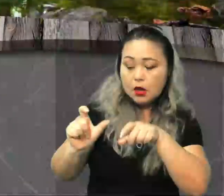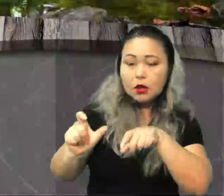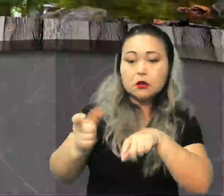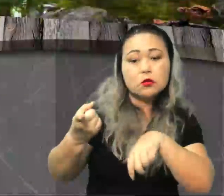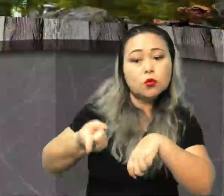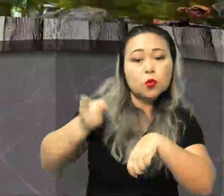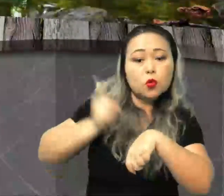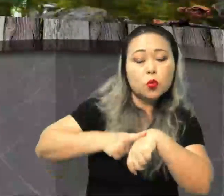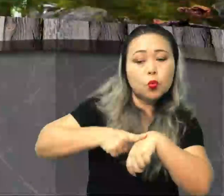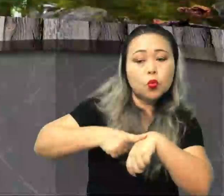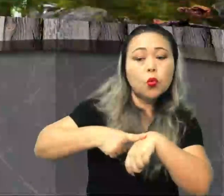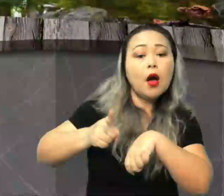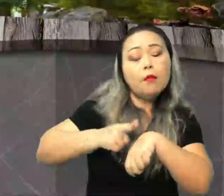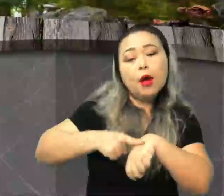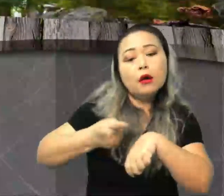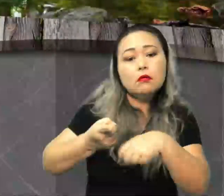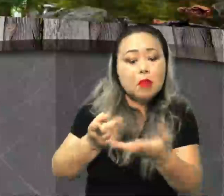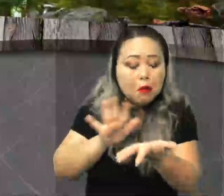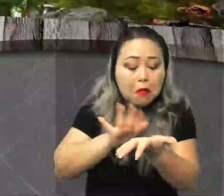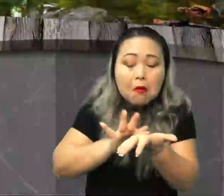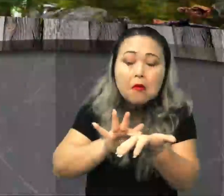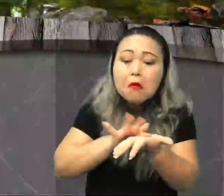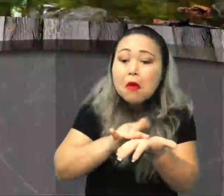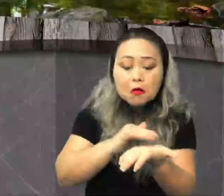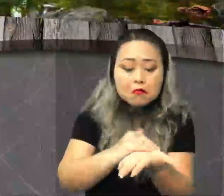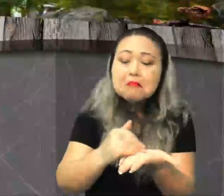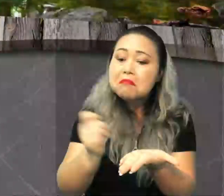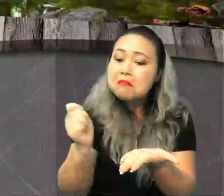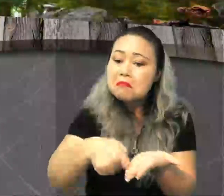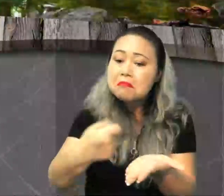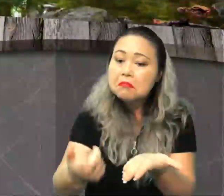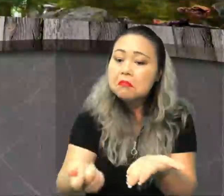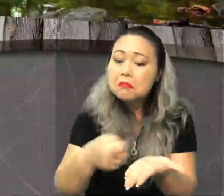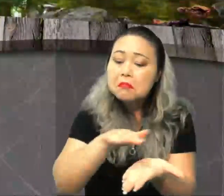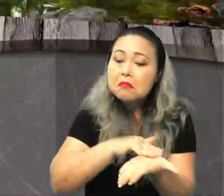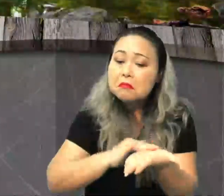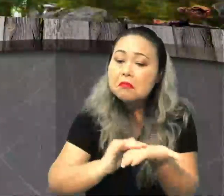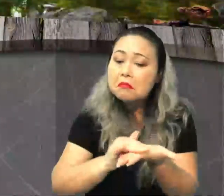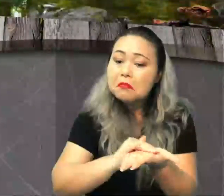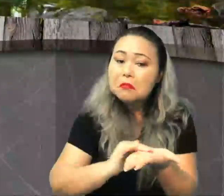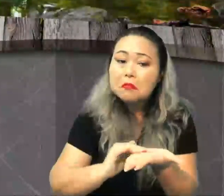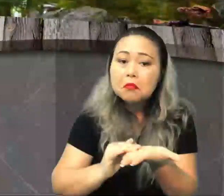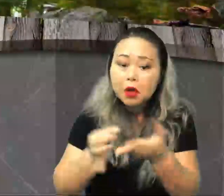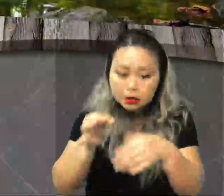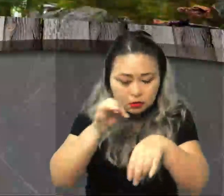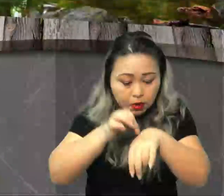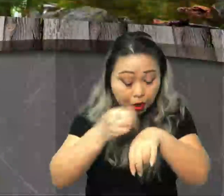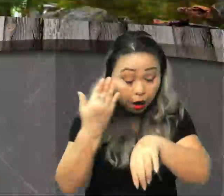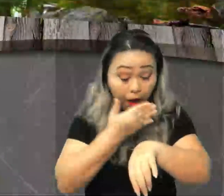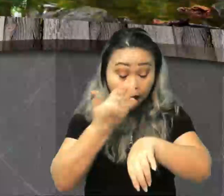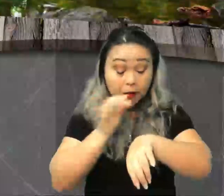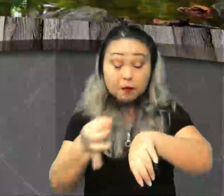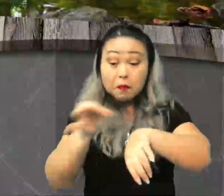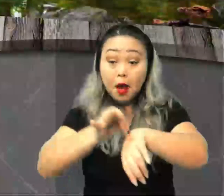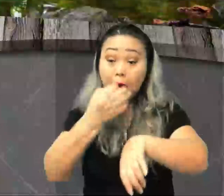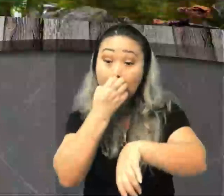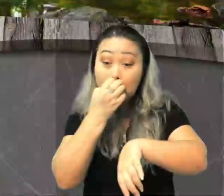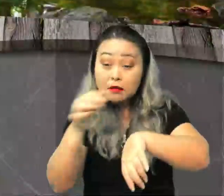grande. Mas a maioria vai caber aí na palma da sua mão. Tá? Pulga, nem dá para ver,